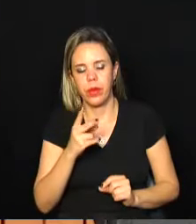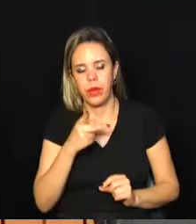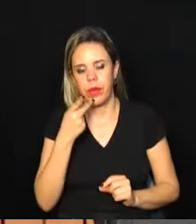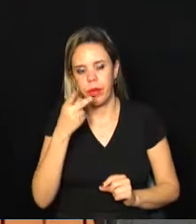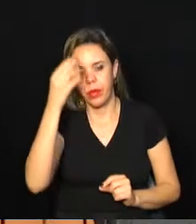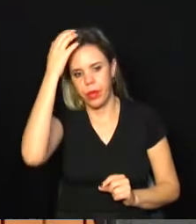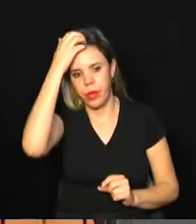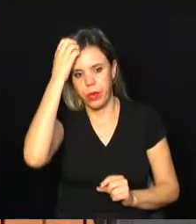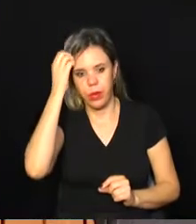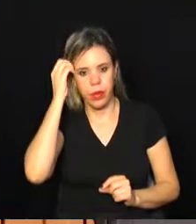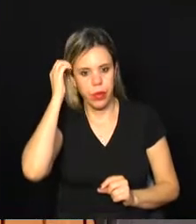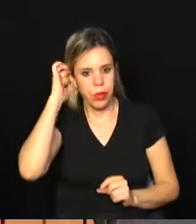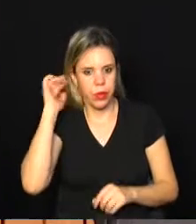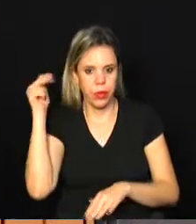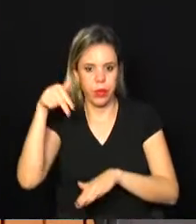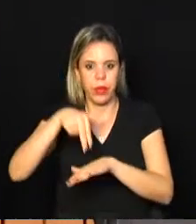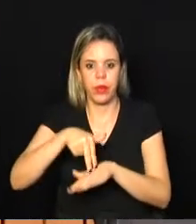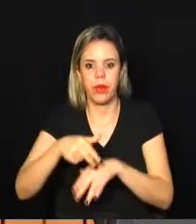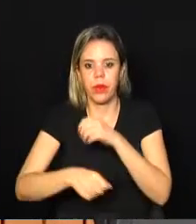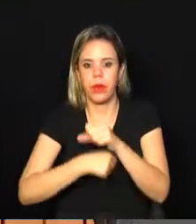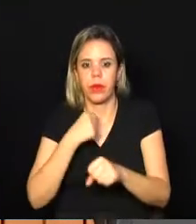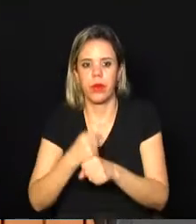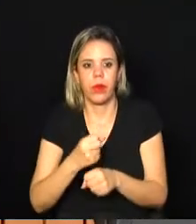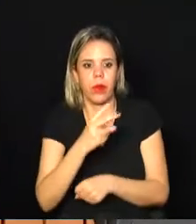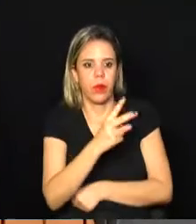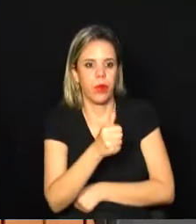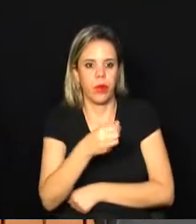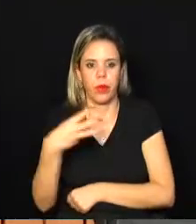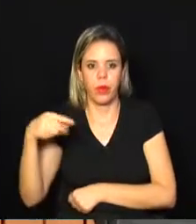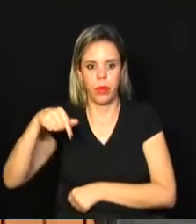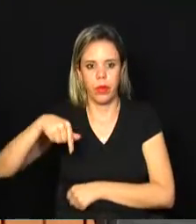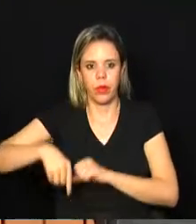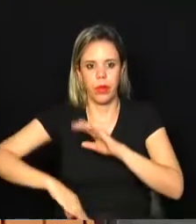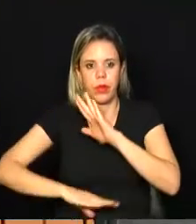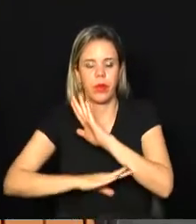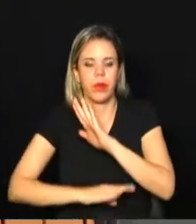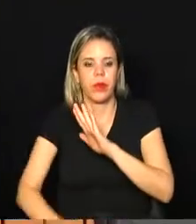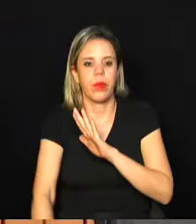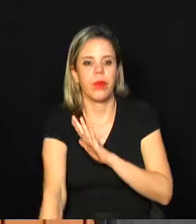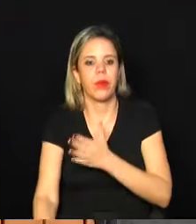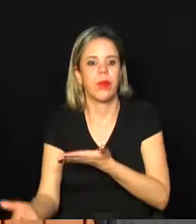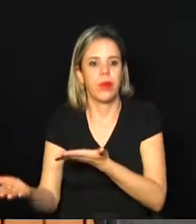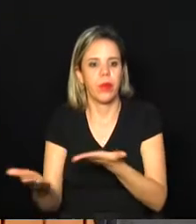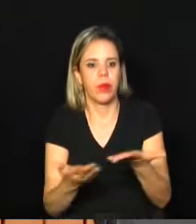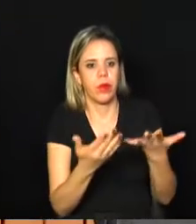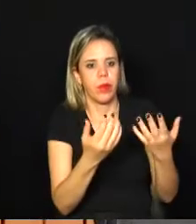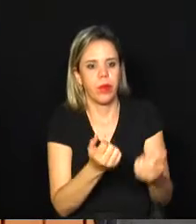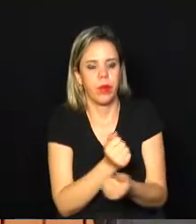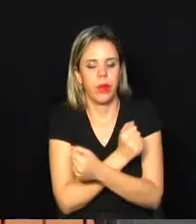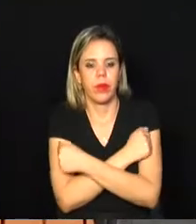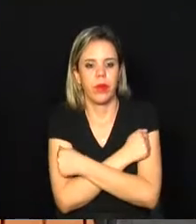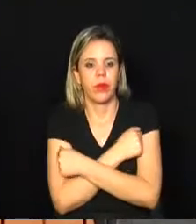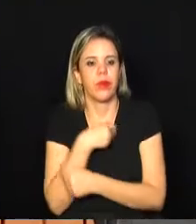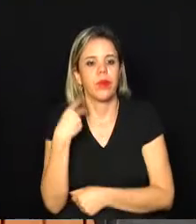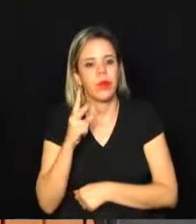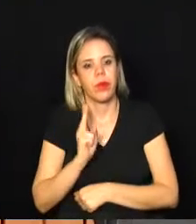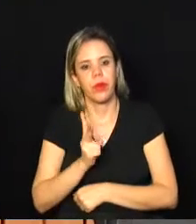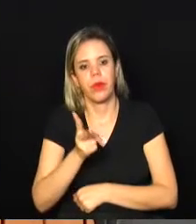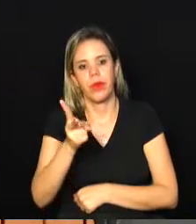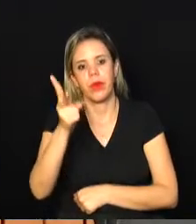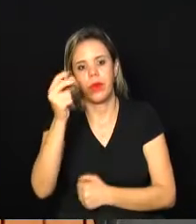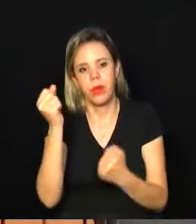falo você para sim quando eu cheguei aqui em 2013 nessa casa nos recebeu de braços aberto o vereador que